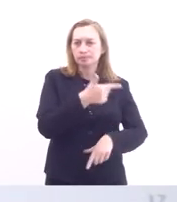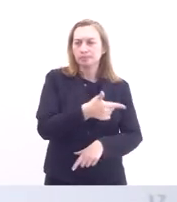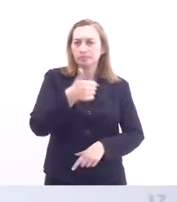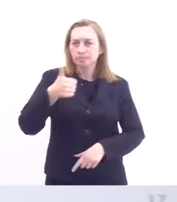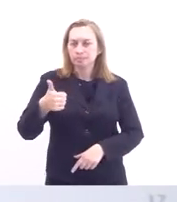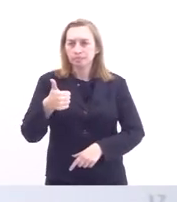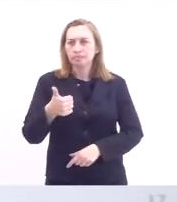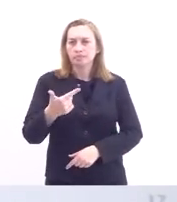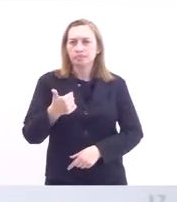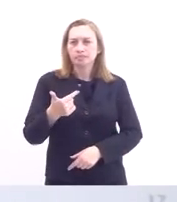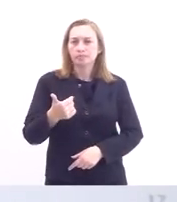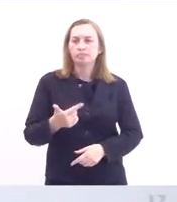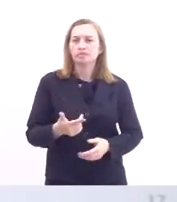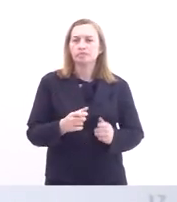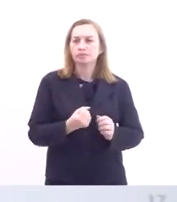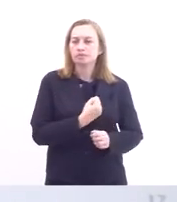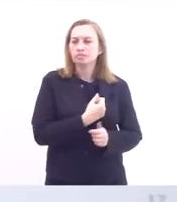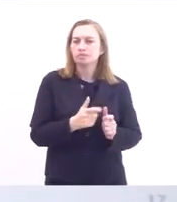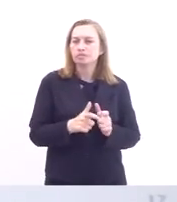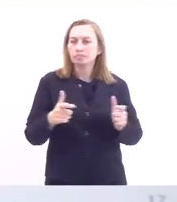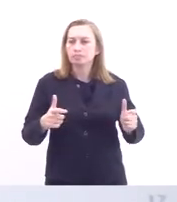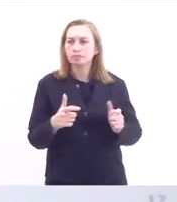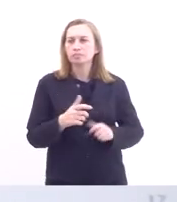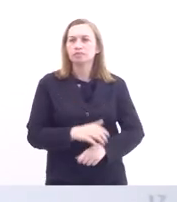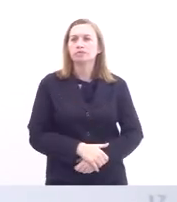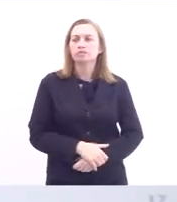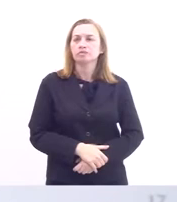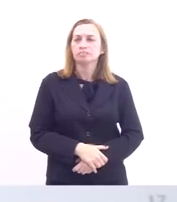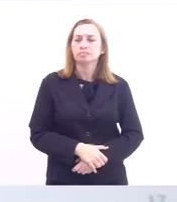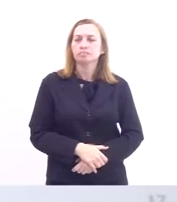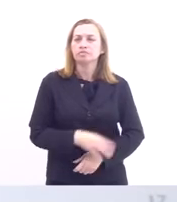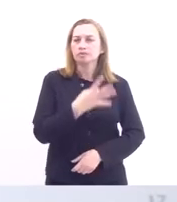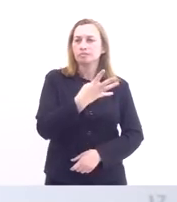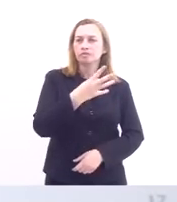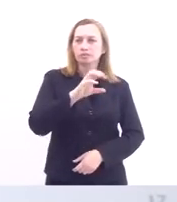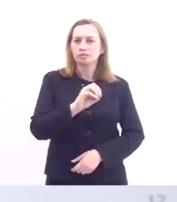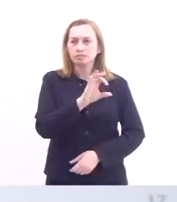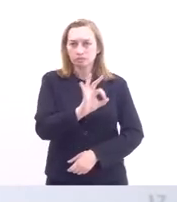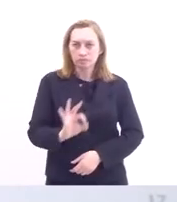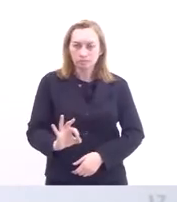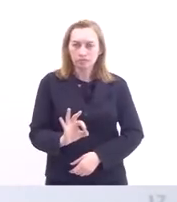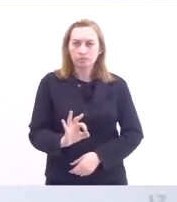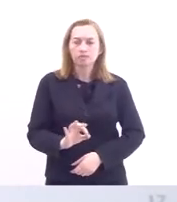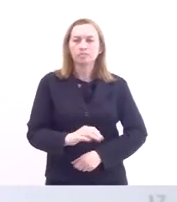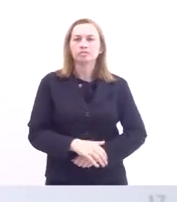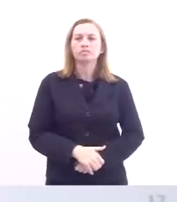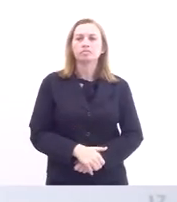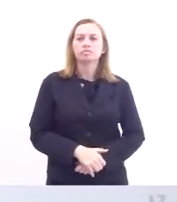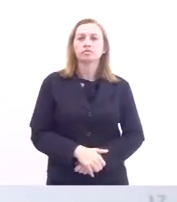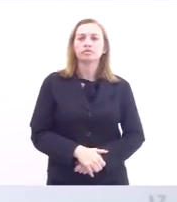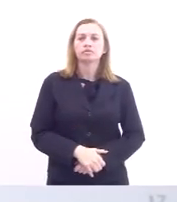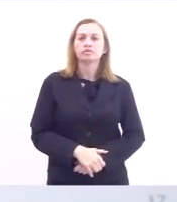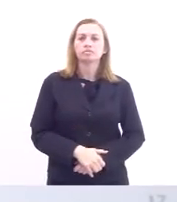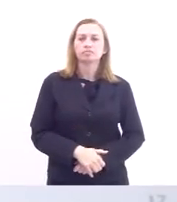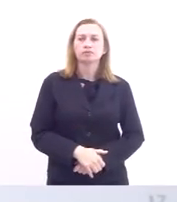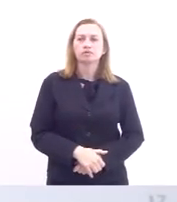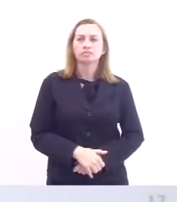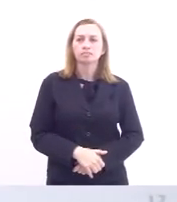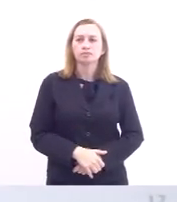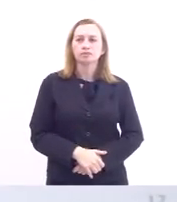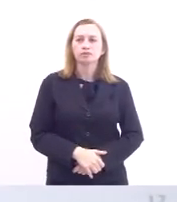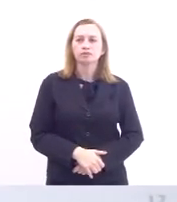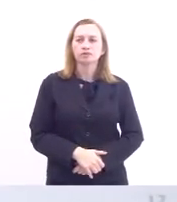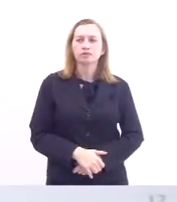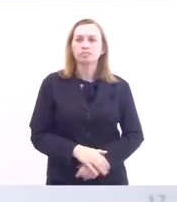gente observa um aumento das receitas correntes de 40%, a variação nominal, e